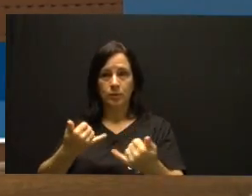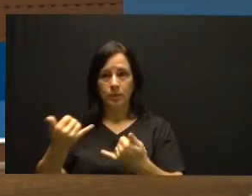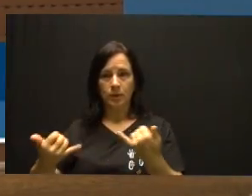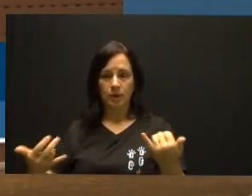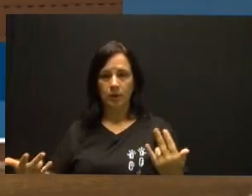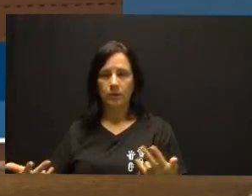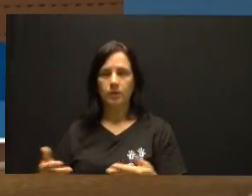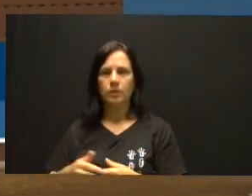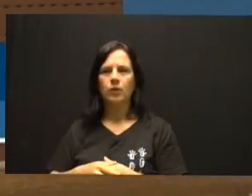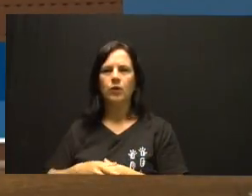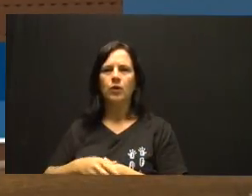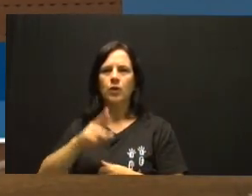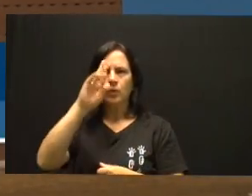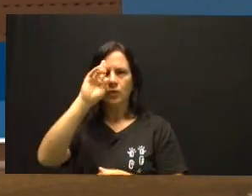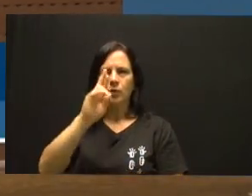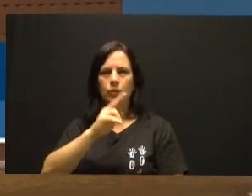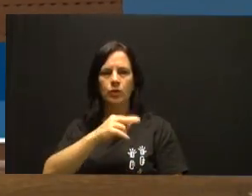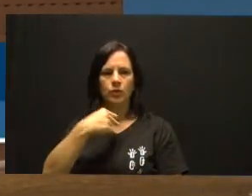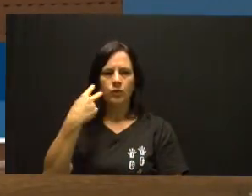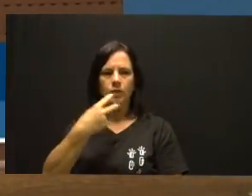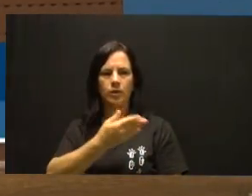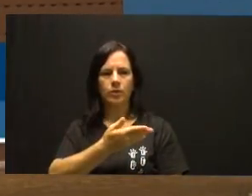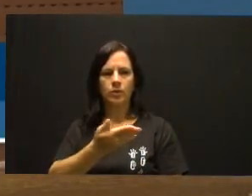vereadora Érica,